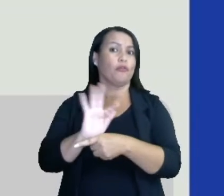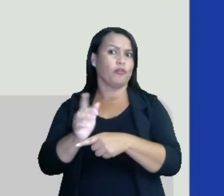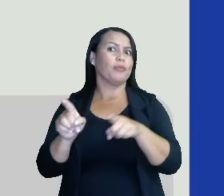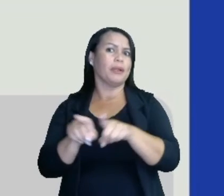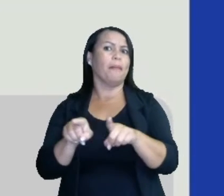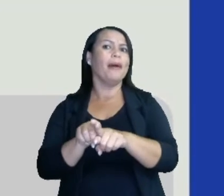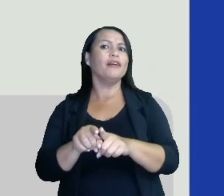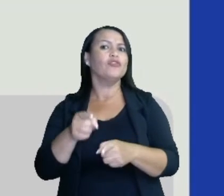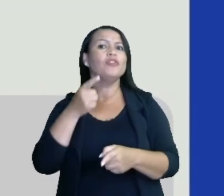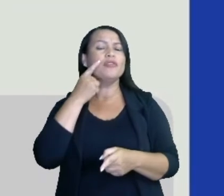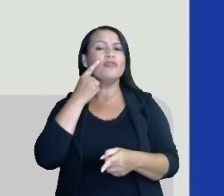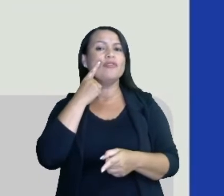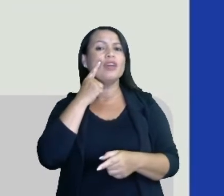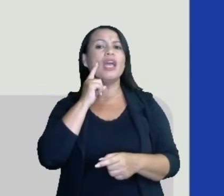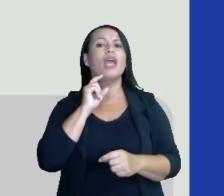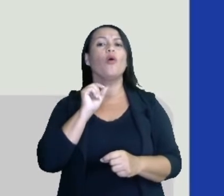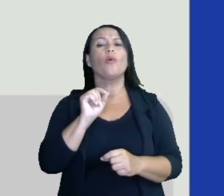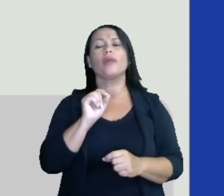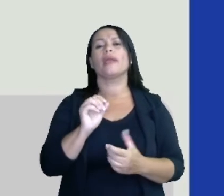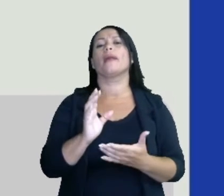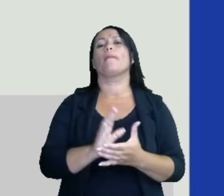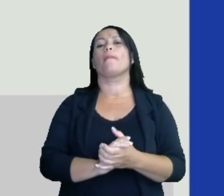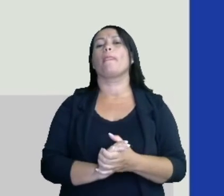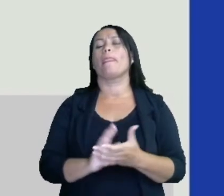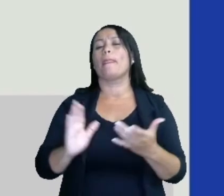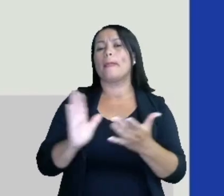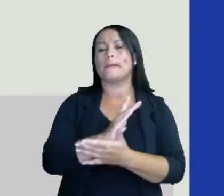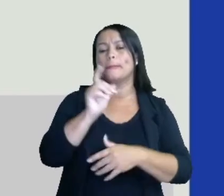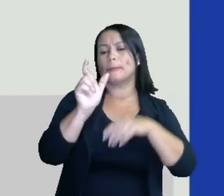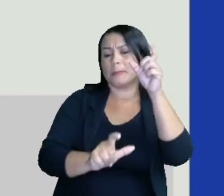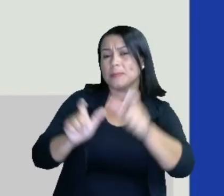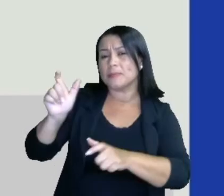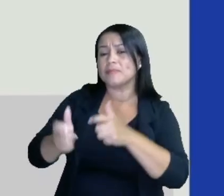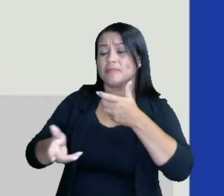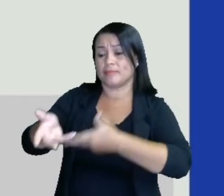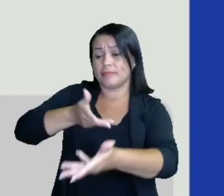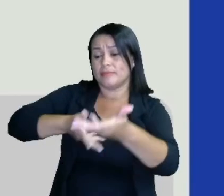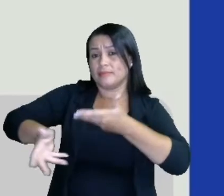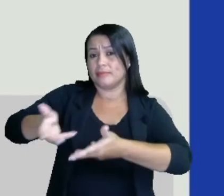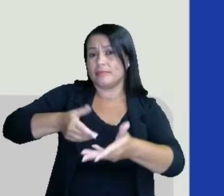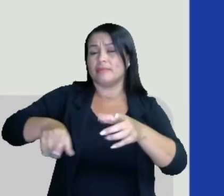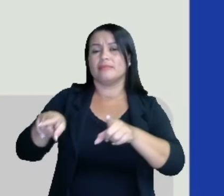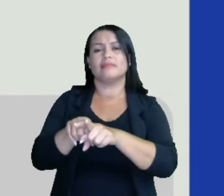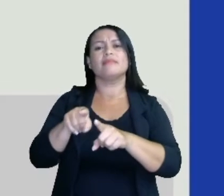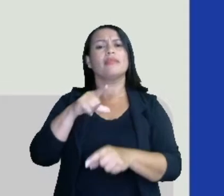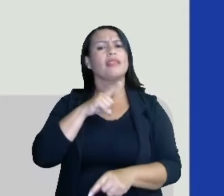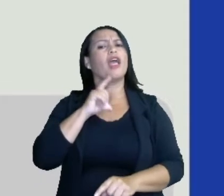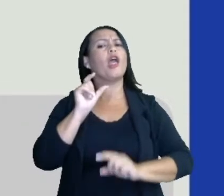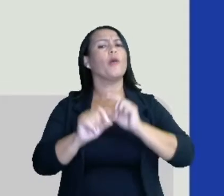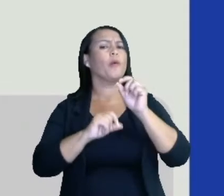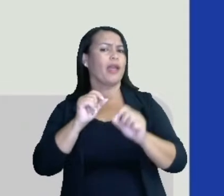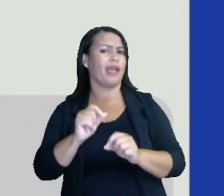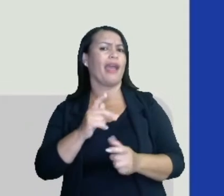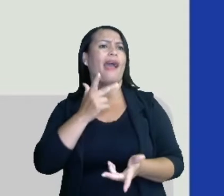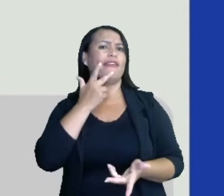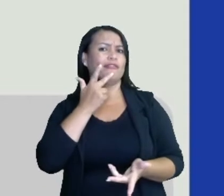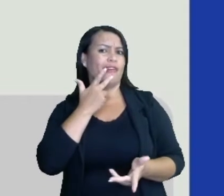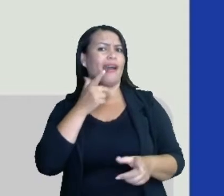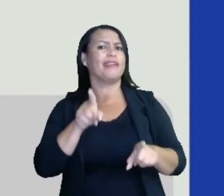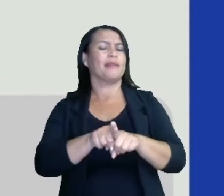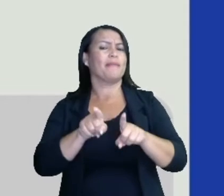gente também vai ver lá os personagens interagindo, mas também tem a fala e também